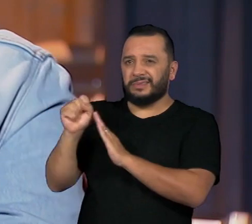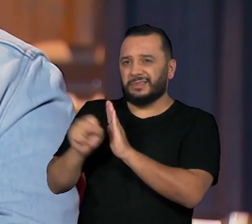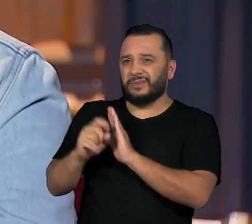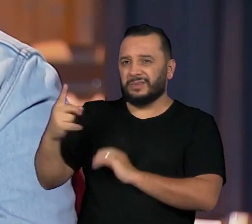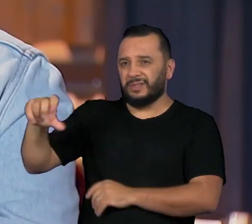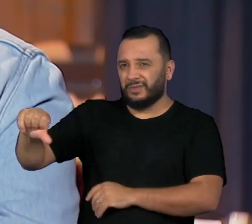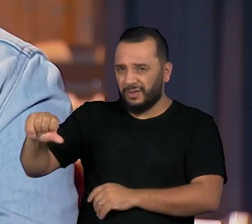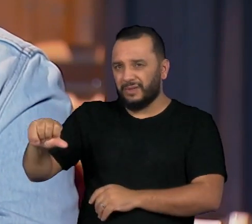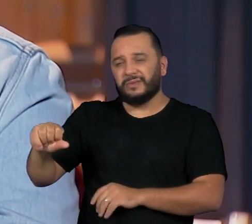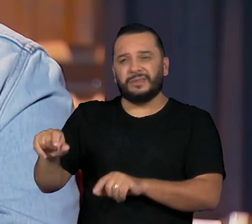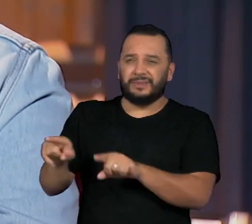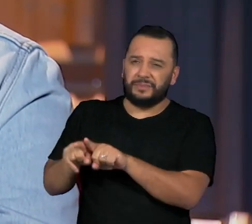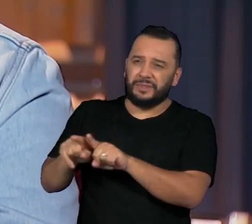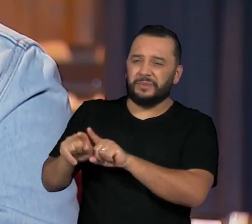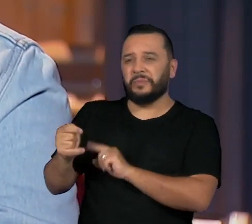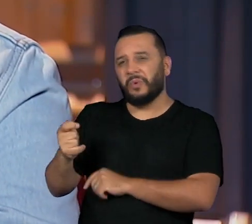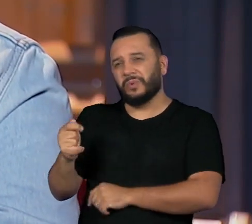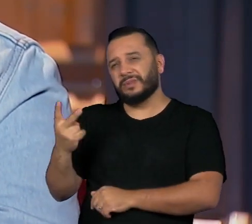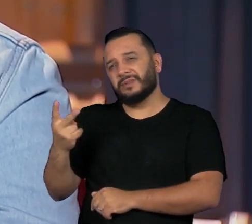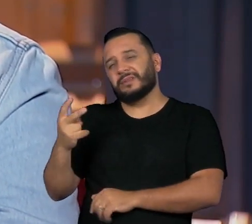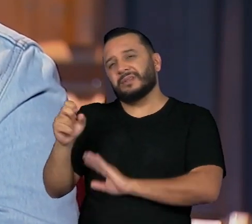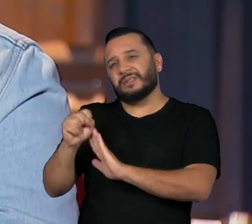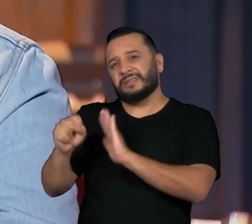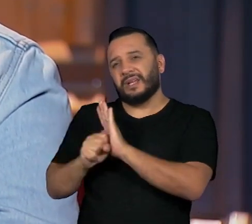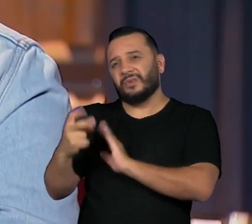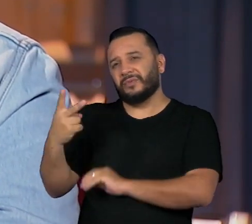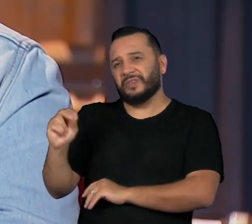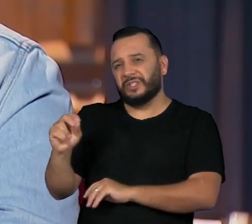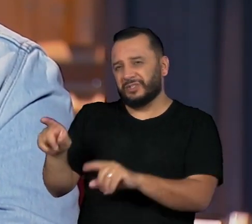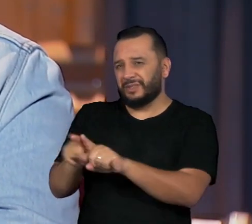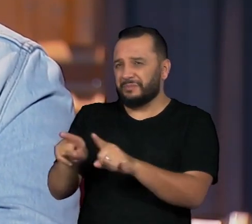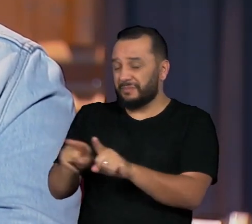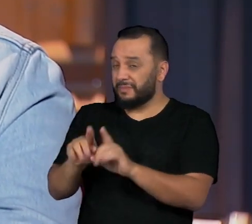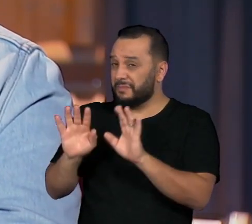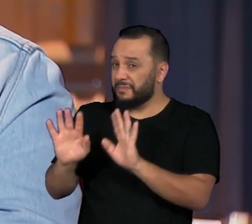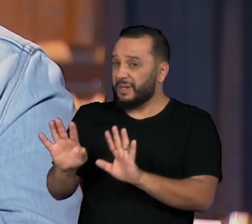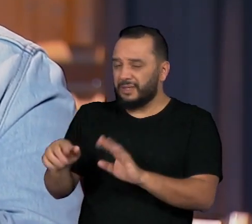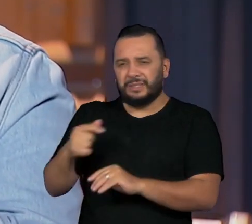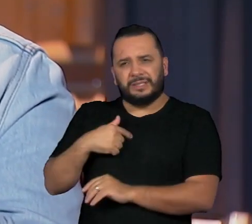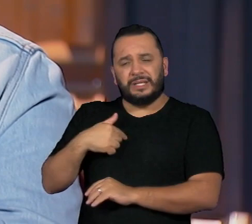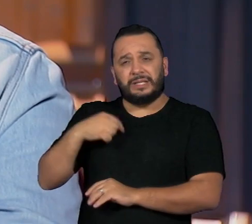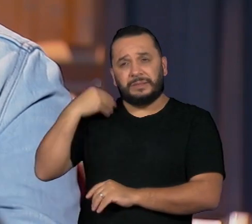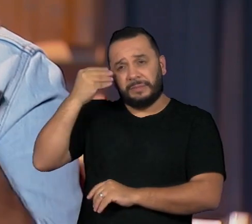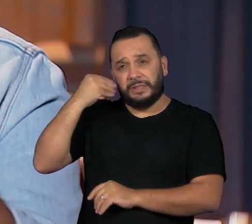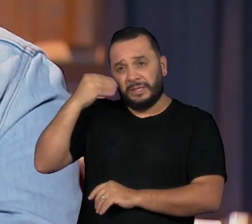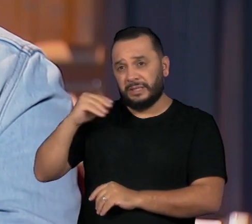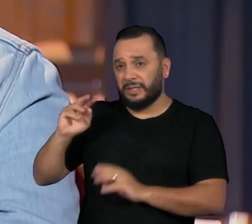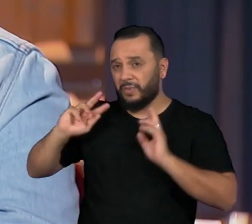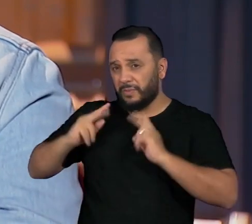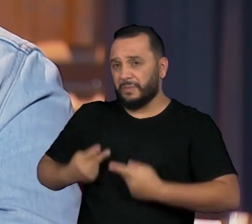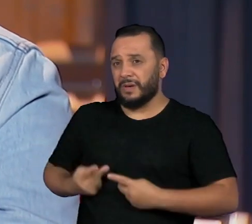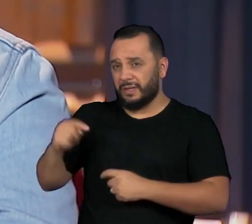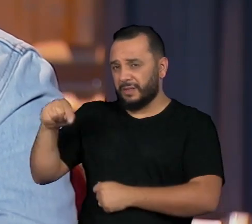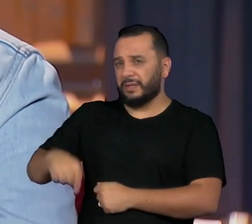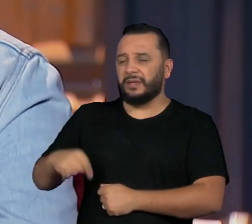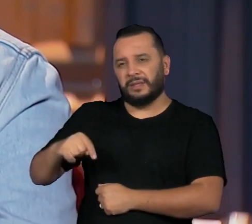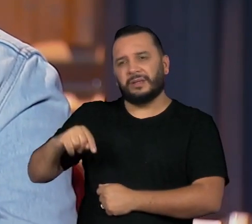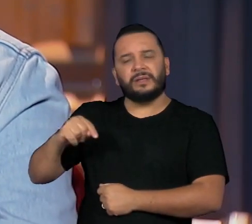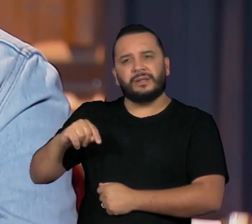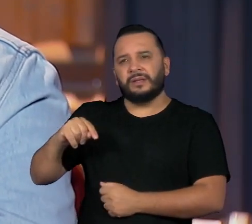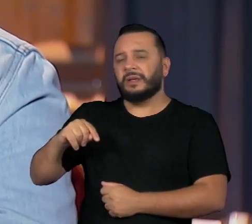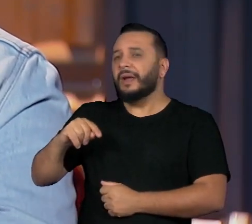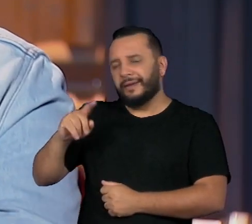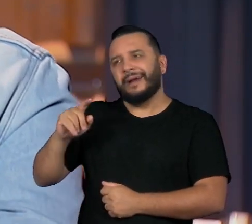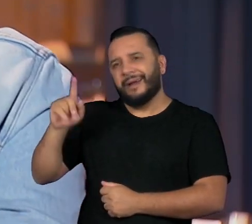persistiu pelo século XX, mas que, na verdade, não faz muito sentido, né? A experiência humana no planeta de acúmulo de cultura foi uma experiência